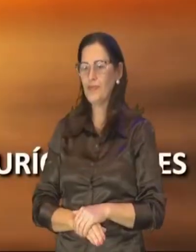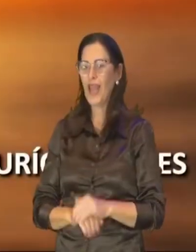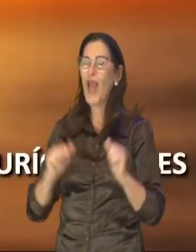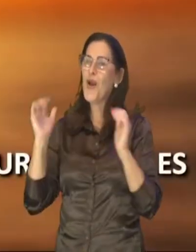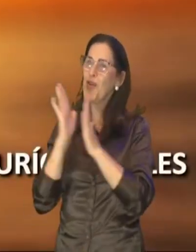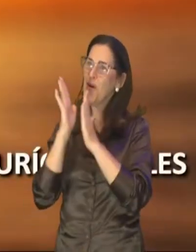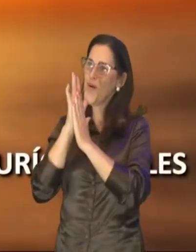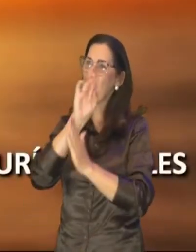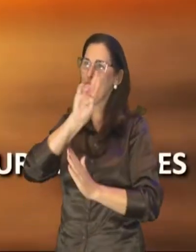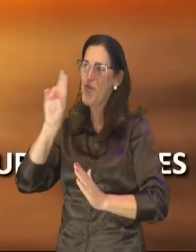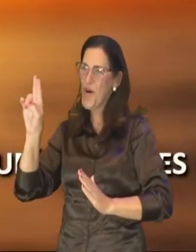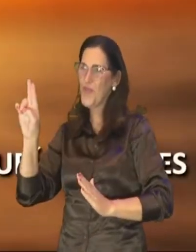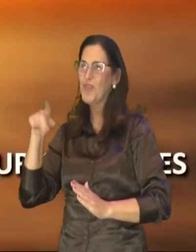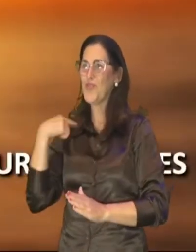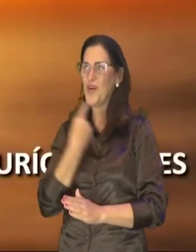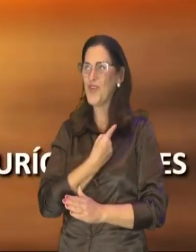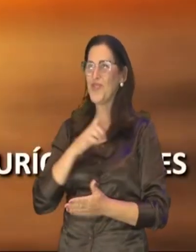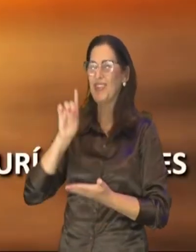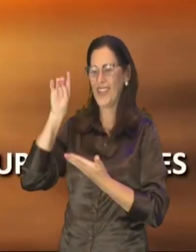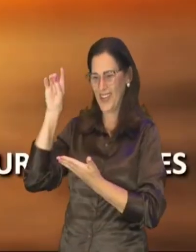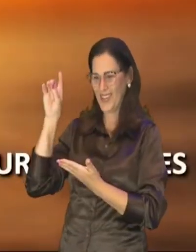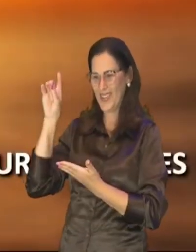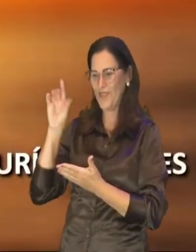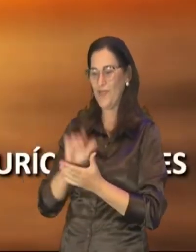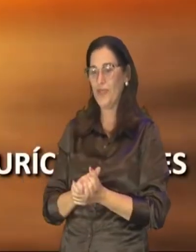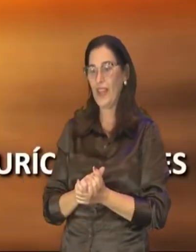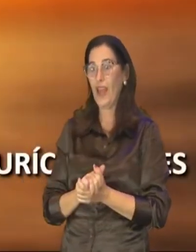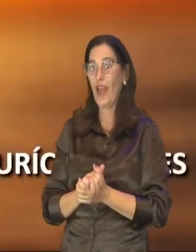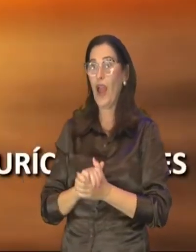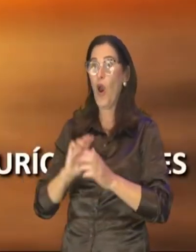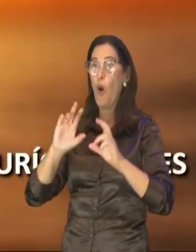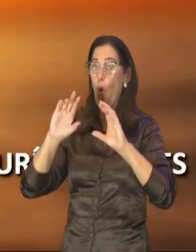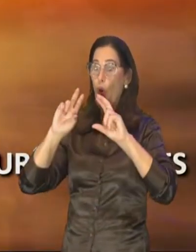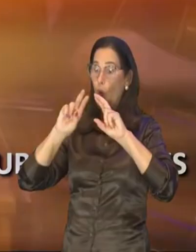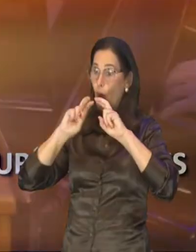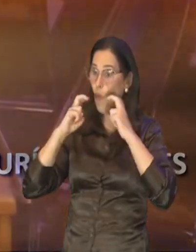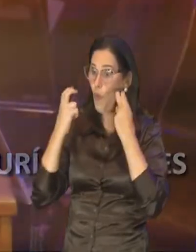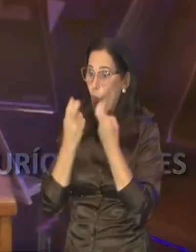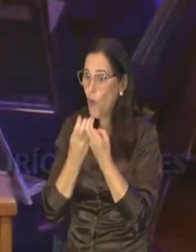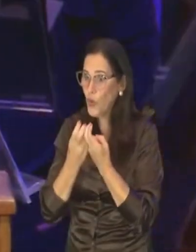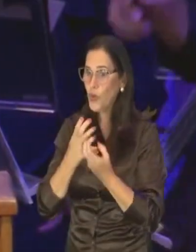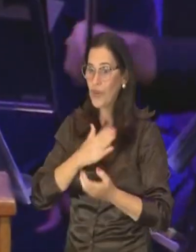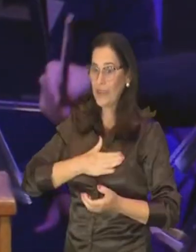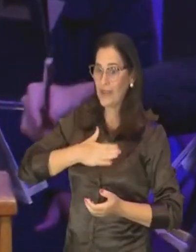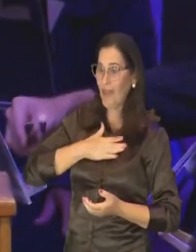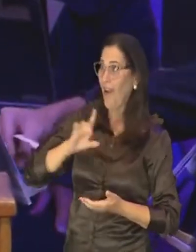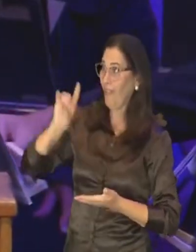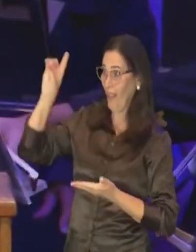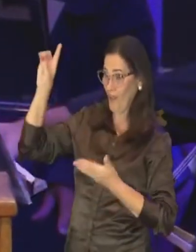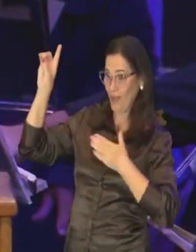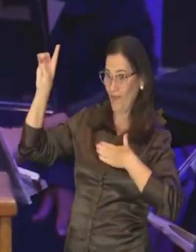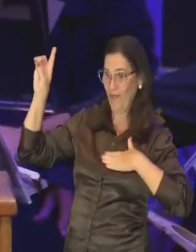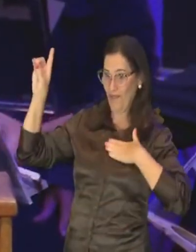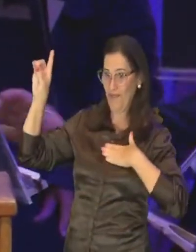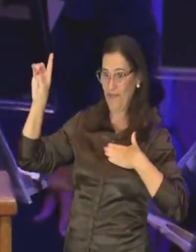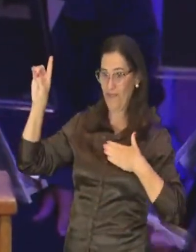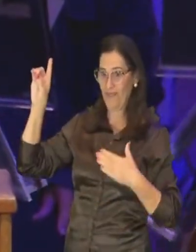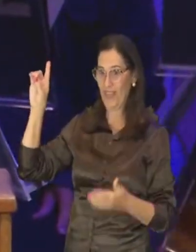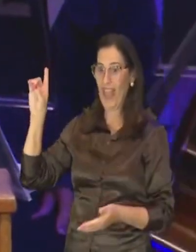Louvado seja o nome do nosso Deus. Um culto que agrada a Deus é um culto que vem do